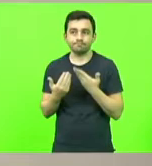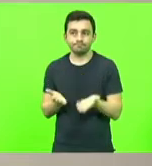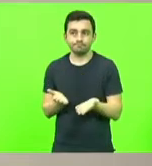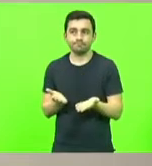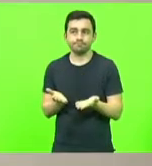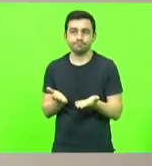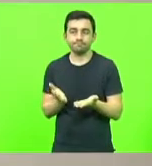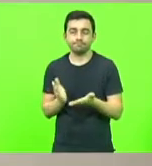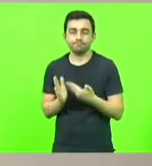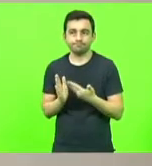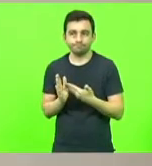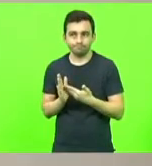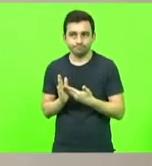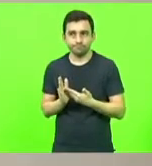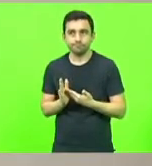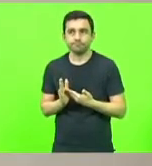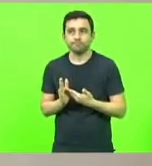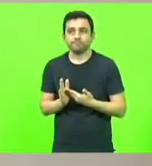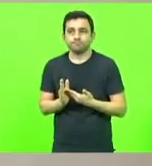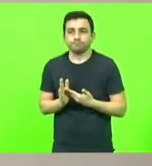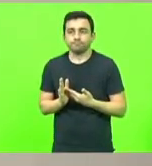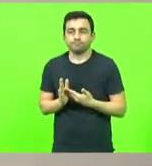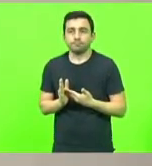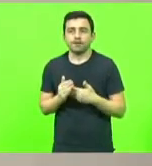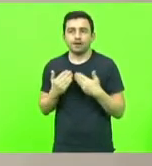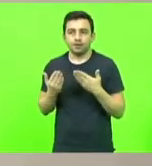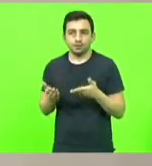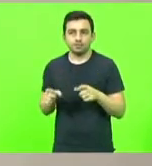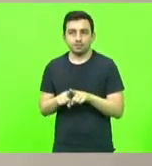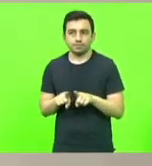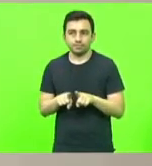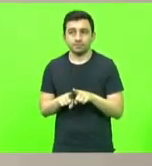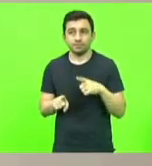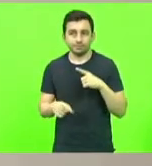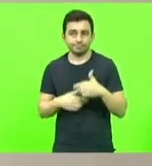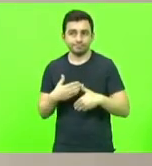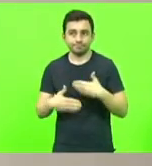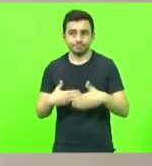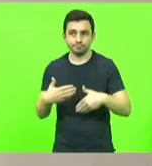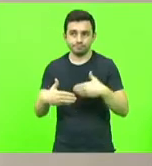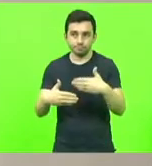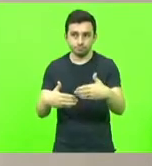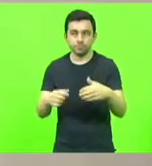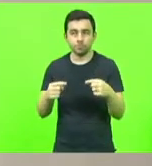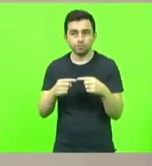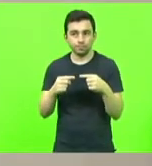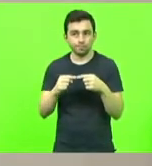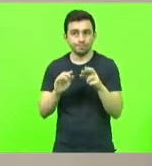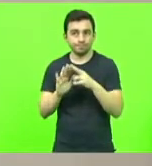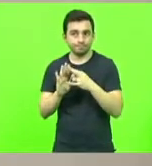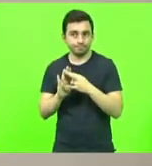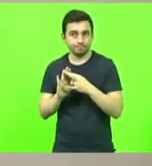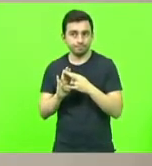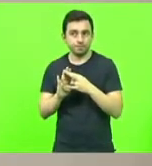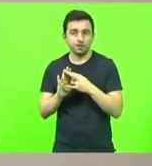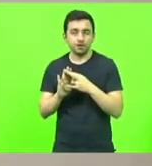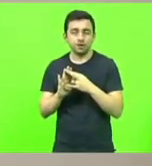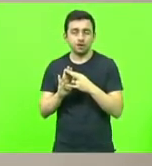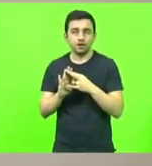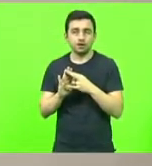matérias e que as mesmas terá seu encaminhamento conforme o regimento interno. Projeto de lei número